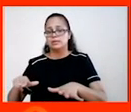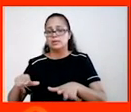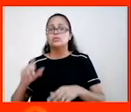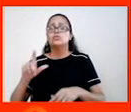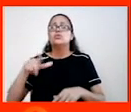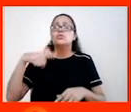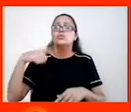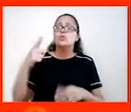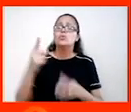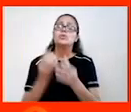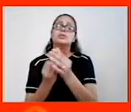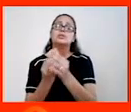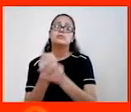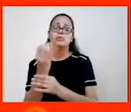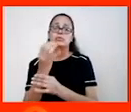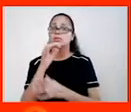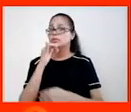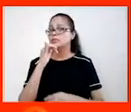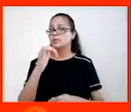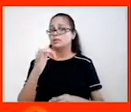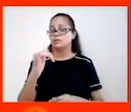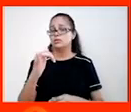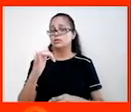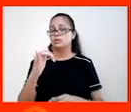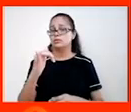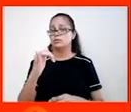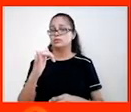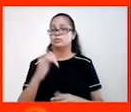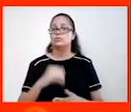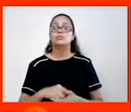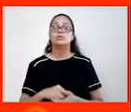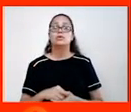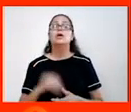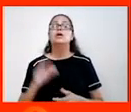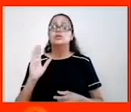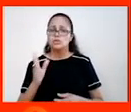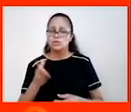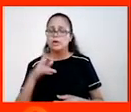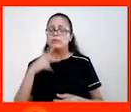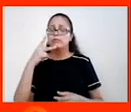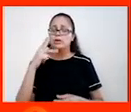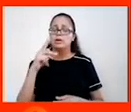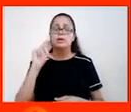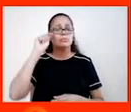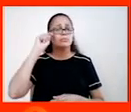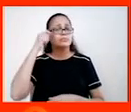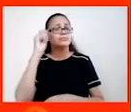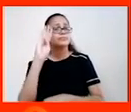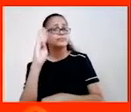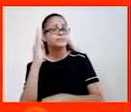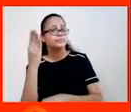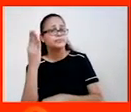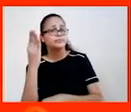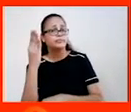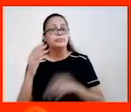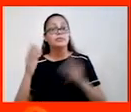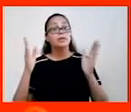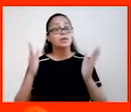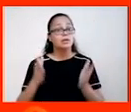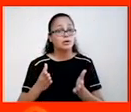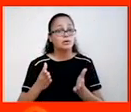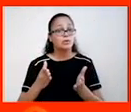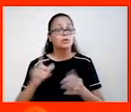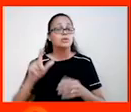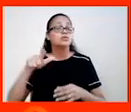fontes energéticas que não o petróleo e o carvão mineral, que nós já demos destaque para eles nas aulas anteriores. Então a partir de agora nós vamos